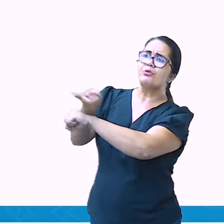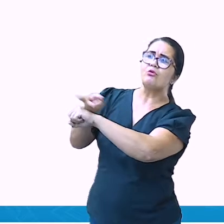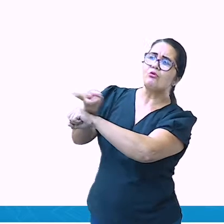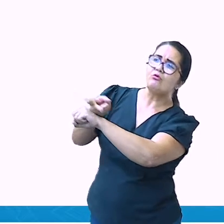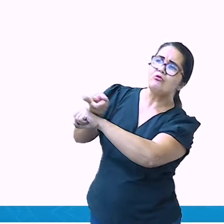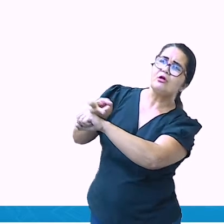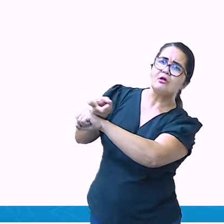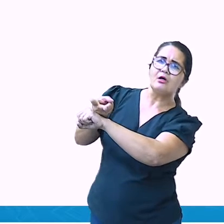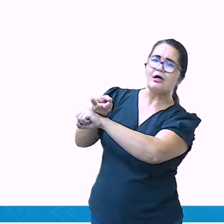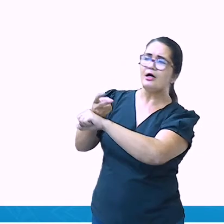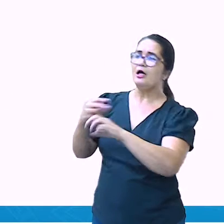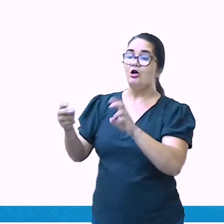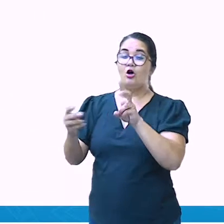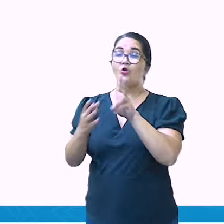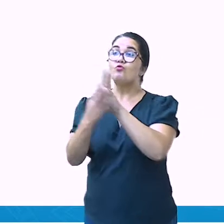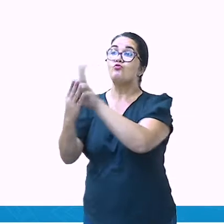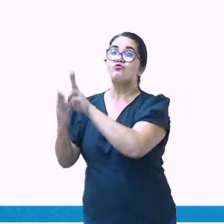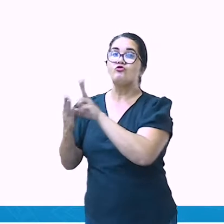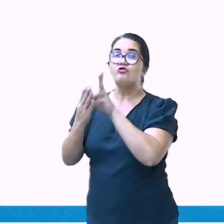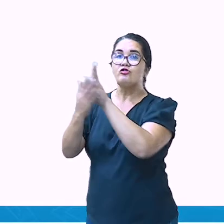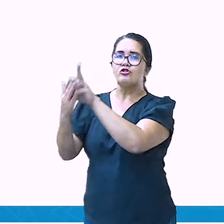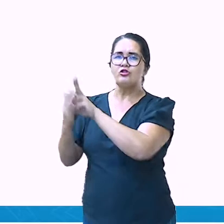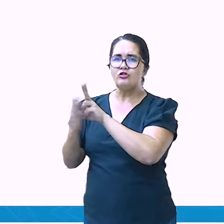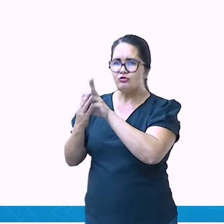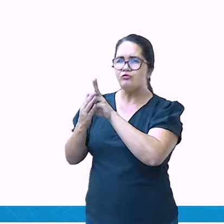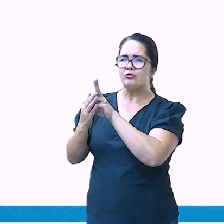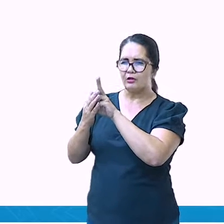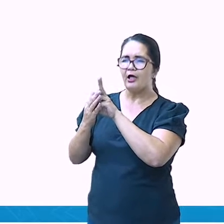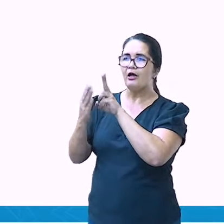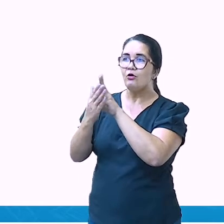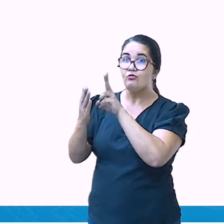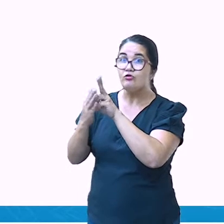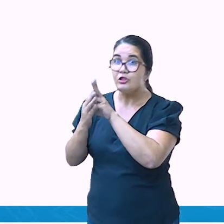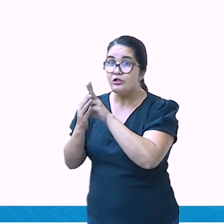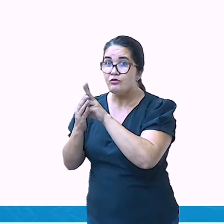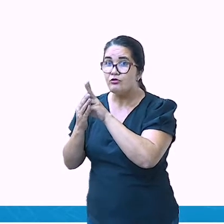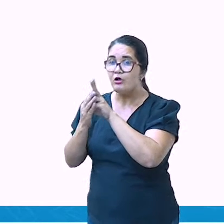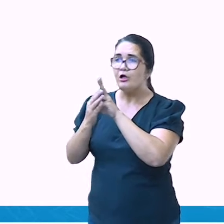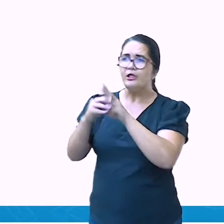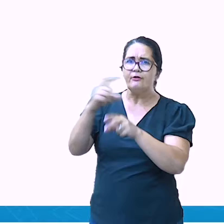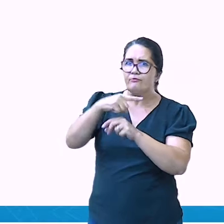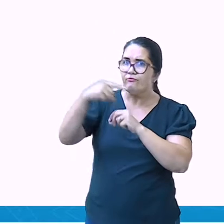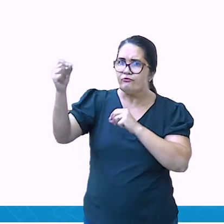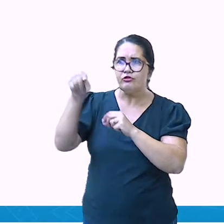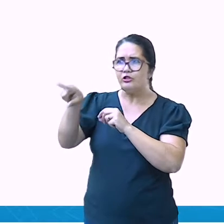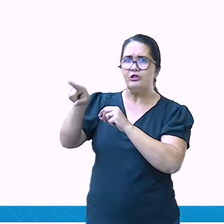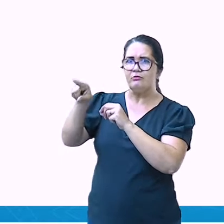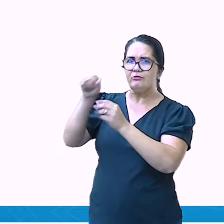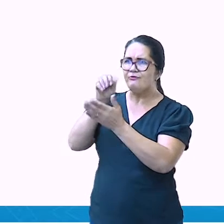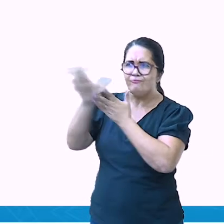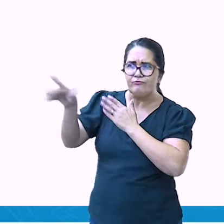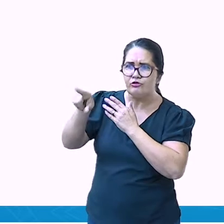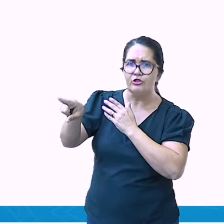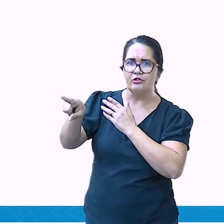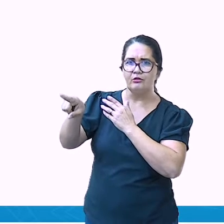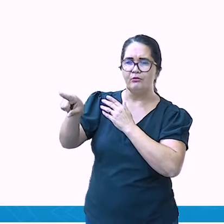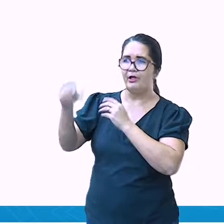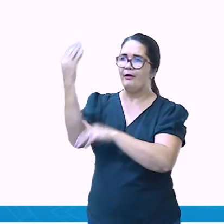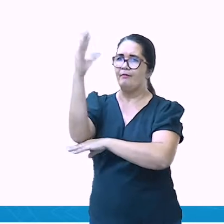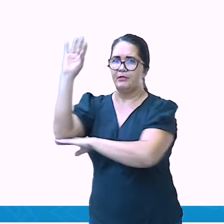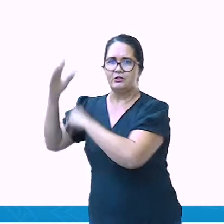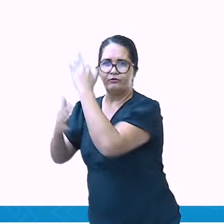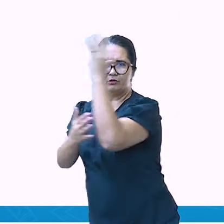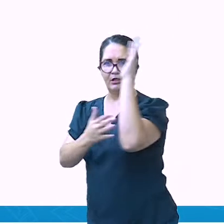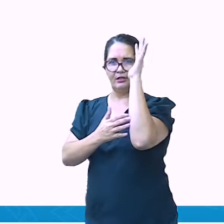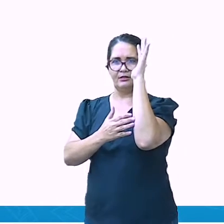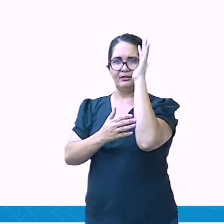ser nativos daqui, eles conheciam o país muito bem. E esses bandeirantes iam cada vez